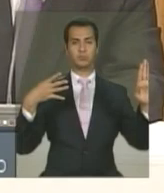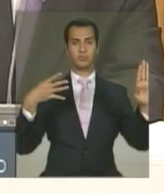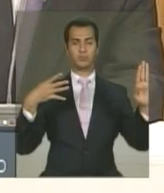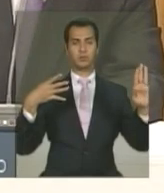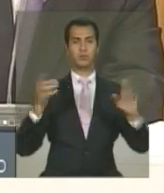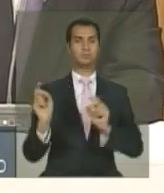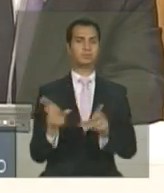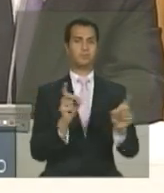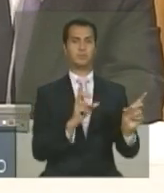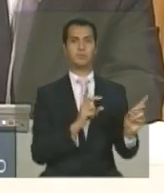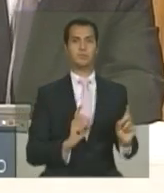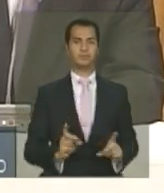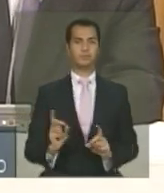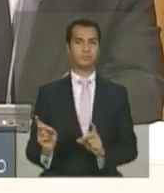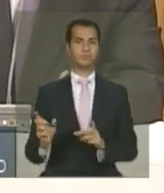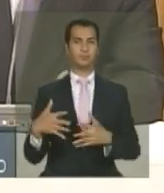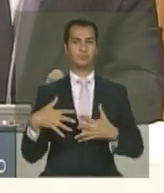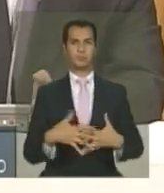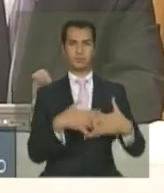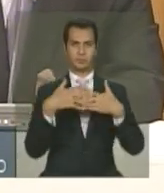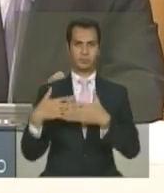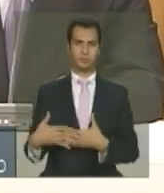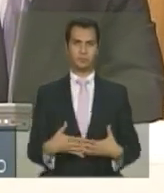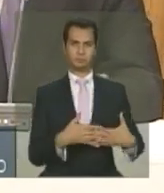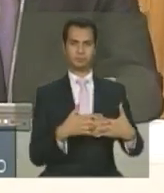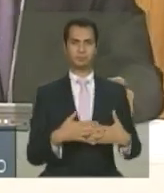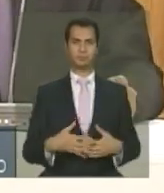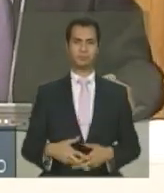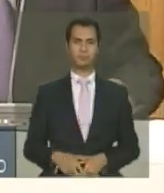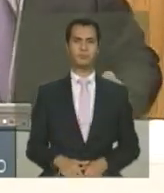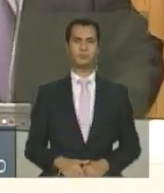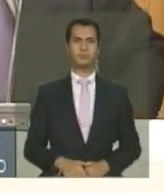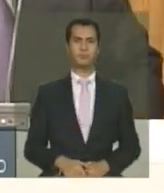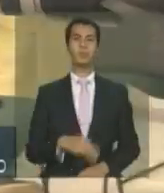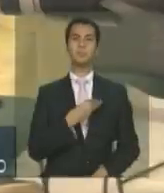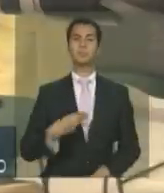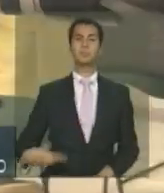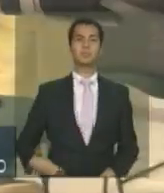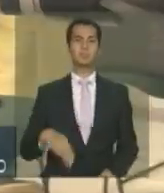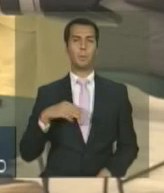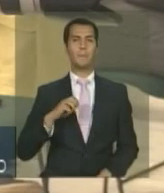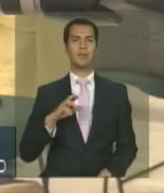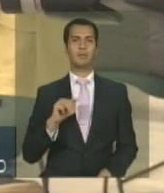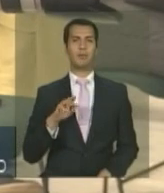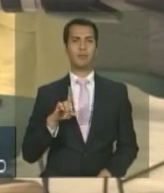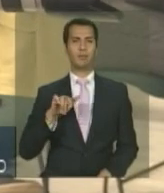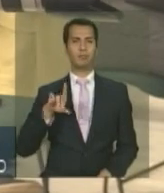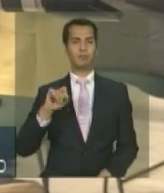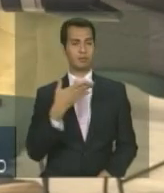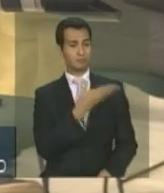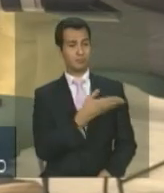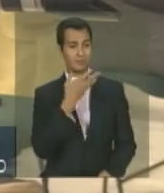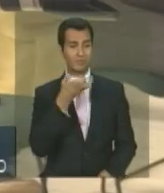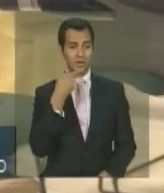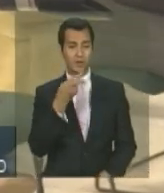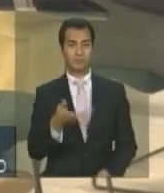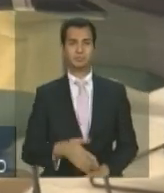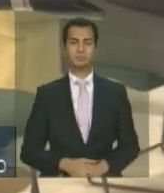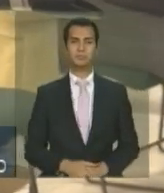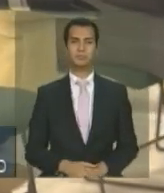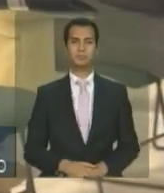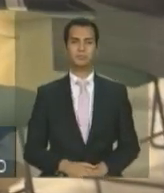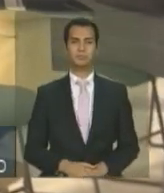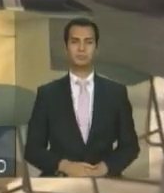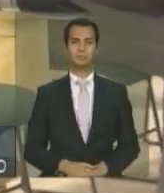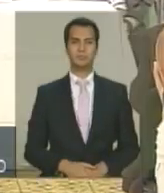de comerciais leves e caminhões. Não sei se o ministro Mercadante quer acrescentar alguma coisa. Dizer para